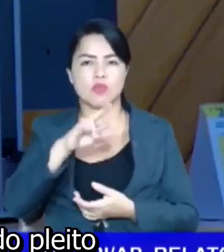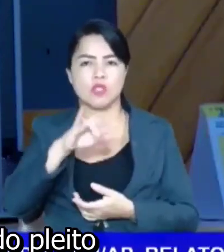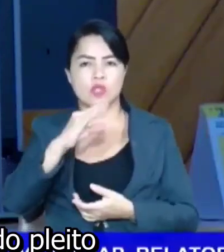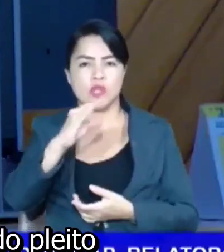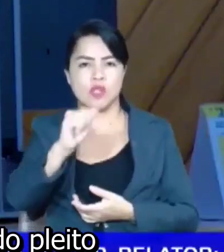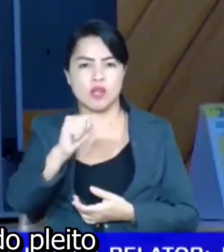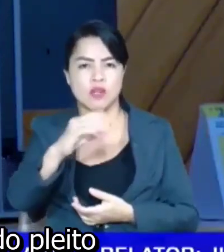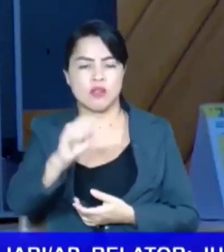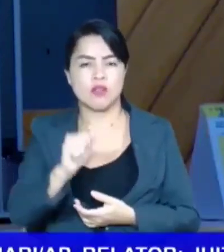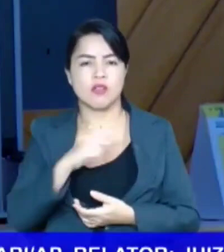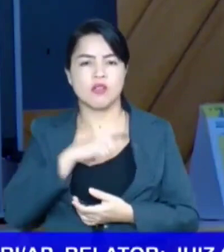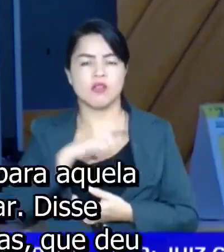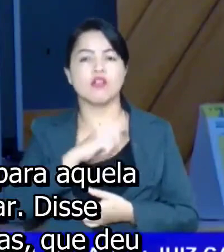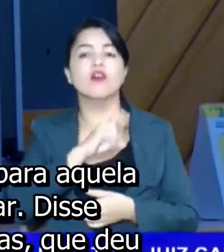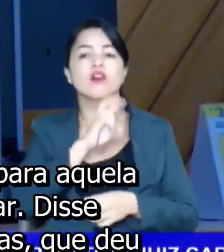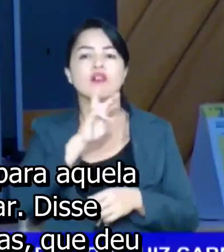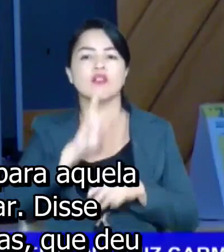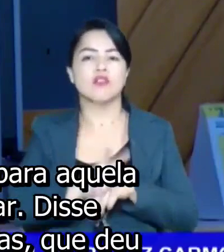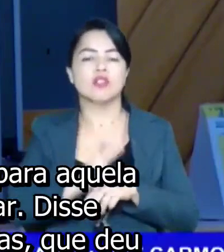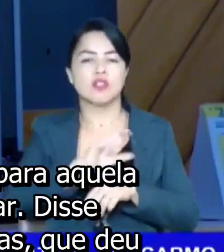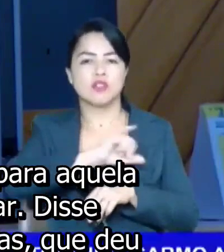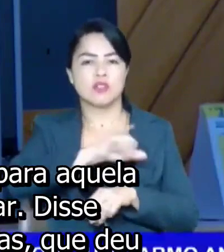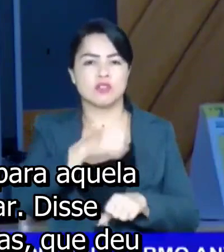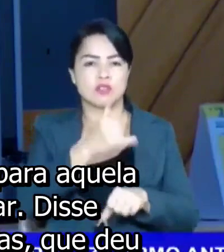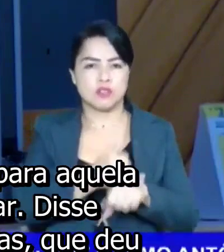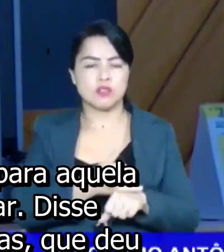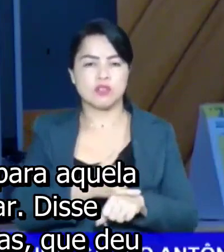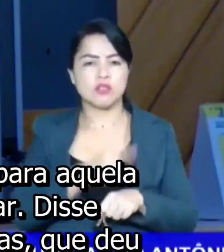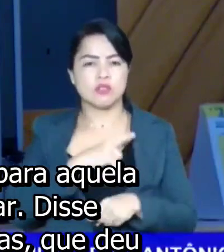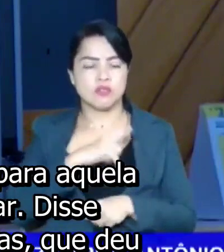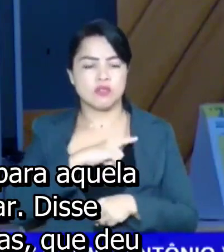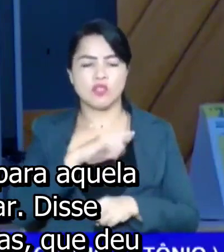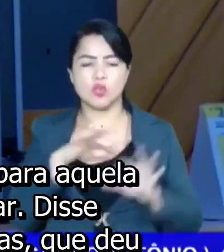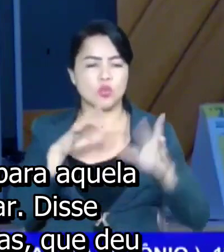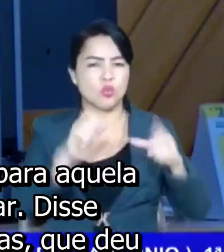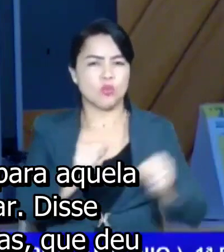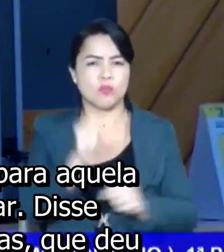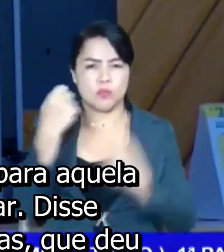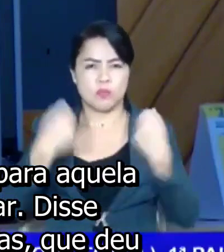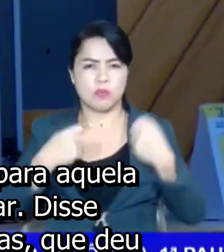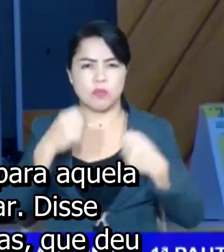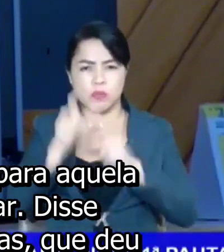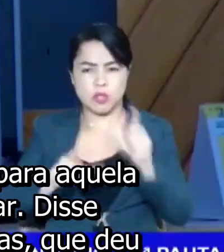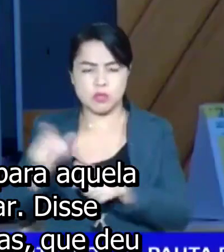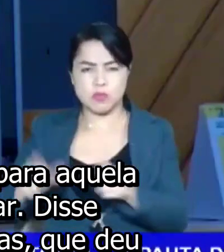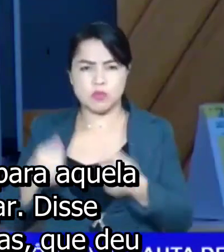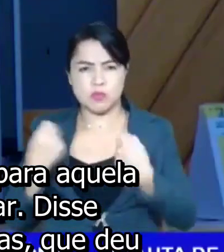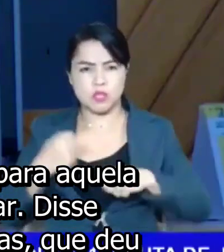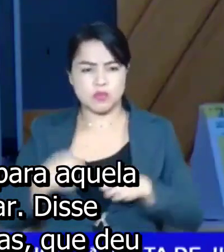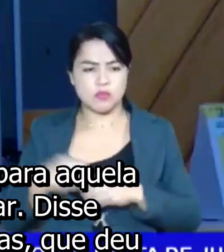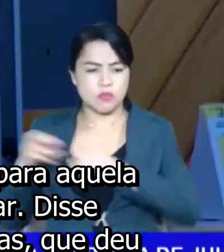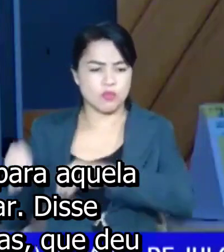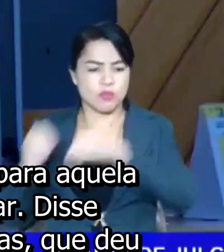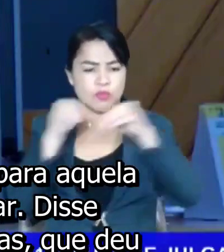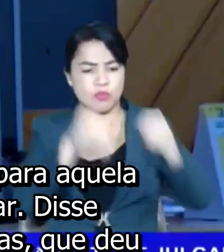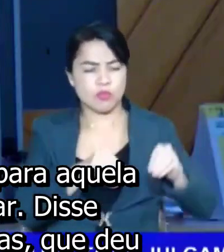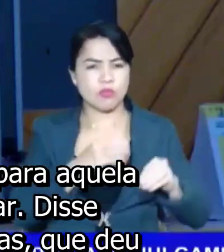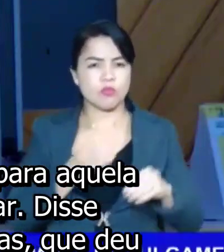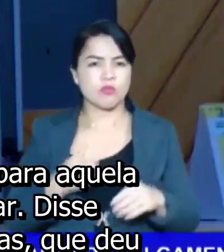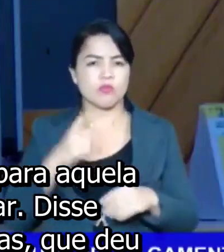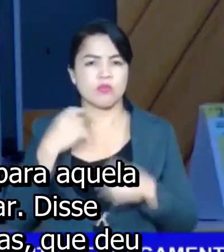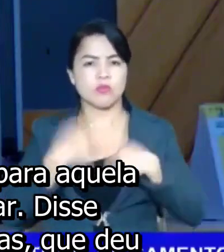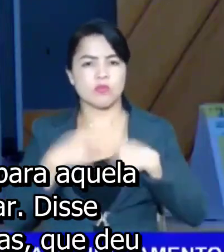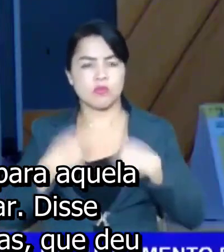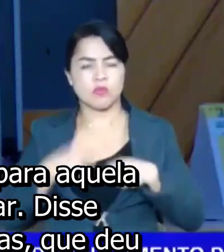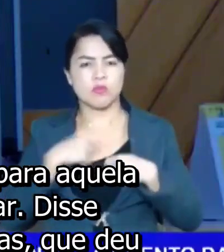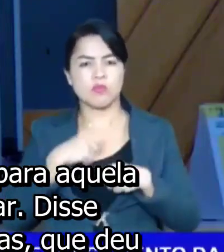o encerramento do pleito, sendo que todas as pessoas que precisassem deslocar para aquela localidade deveriam